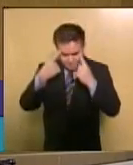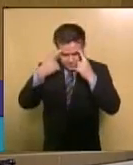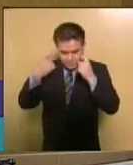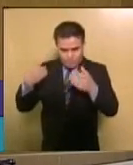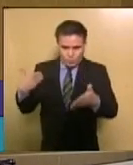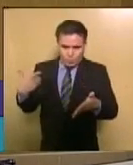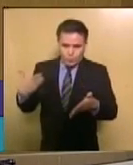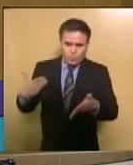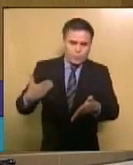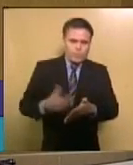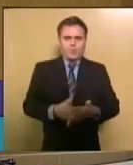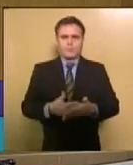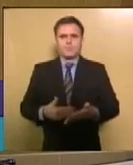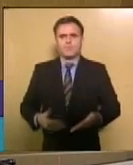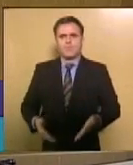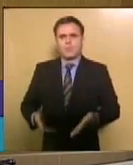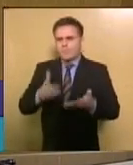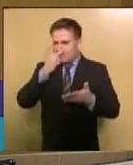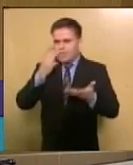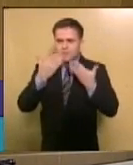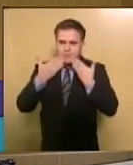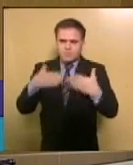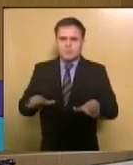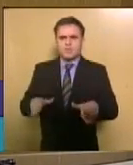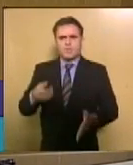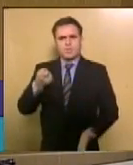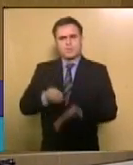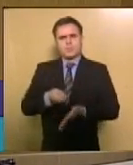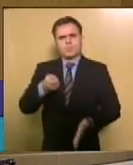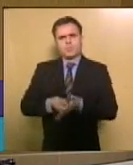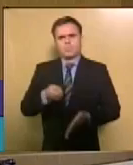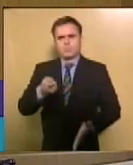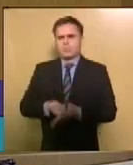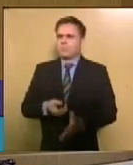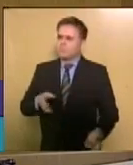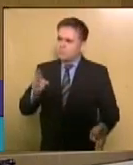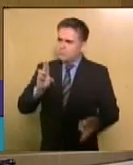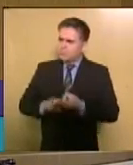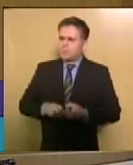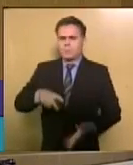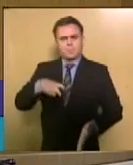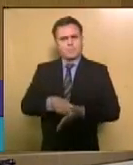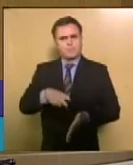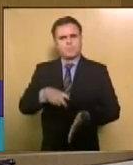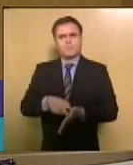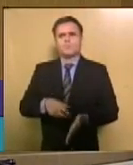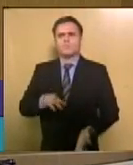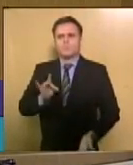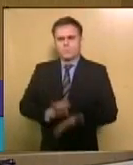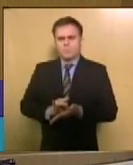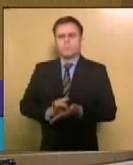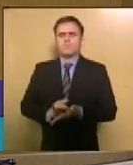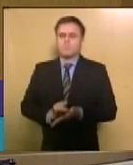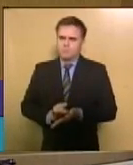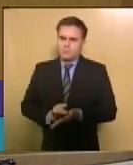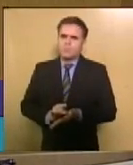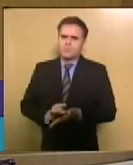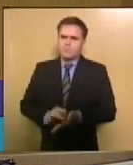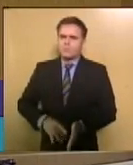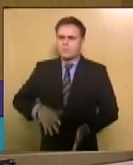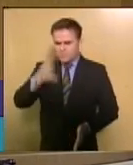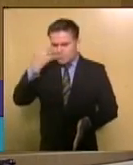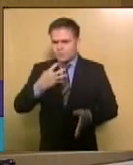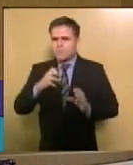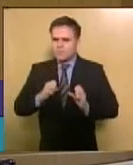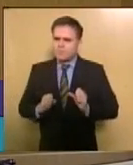tem vem sendo naturalizada e que exige sim que a gente tome medidas eh com bastante empenho